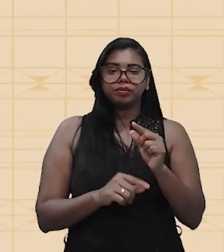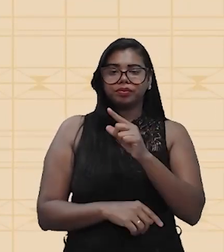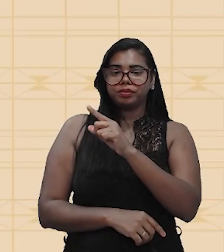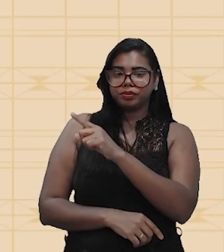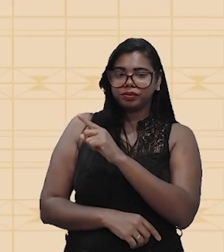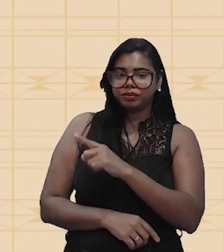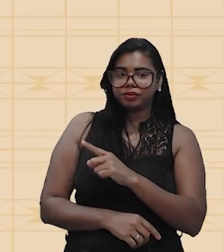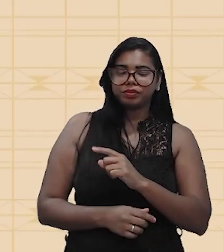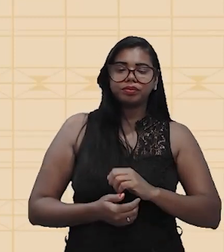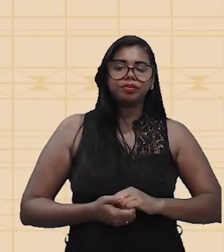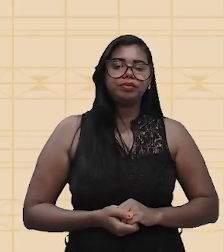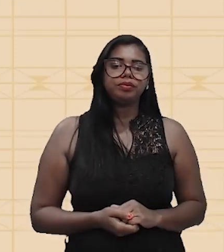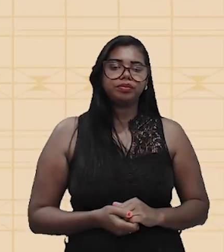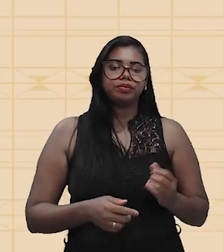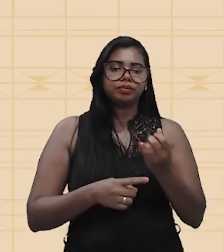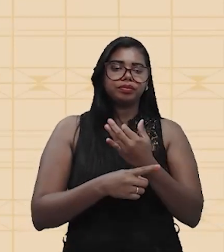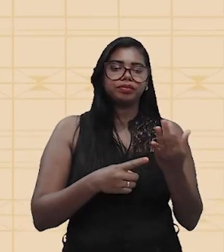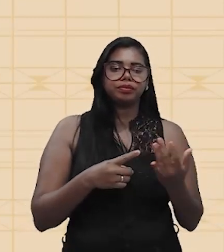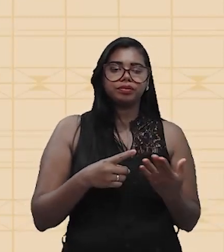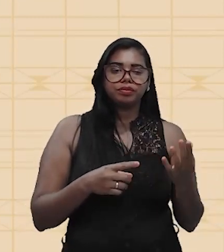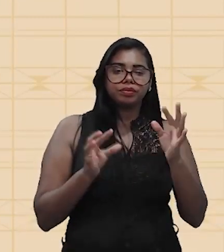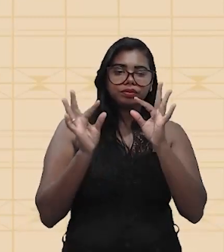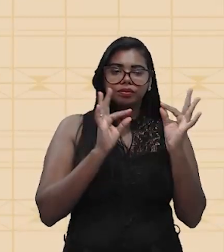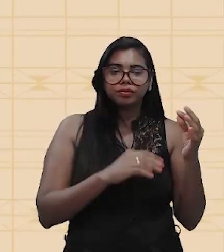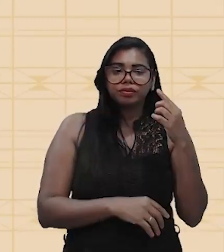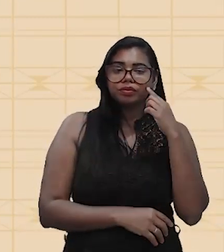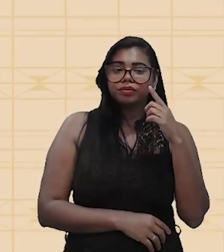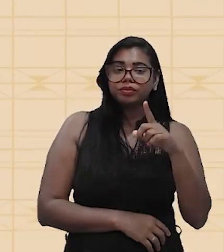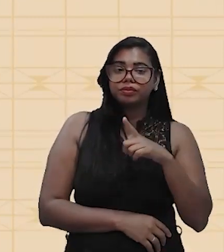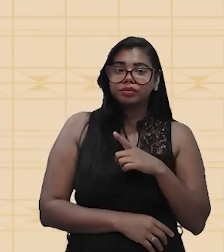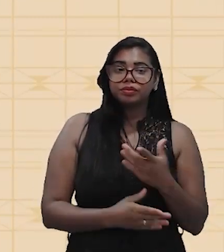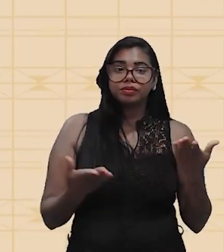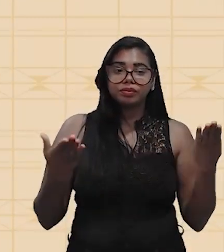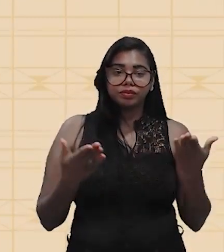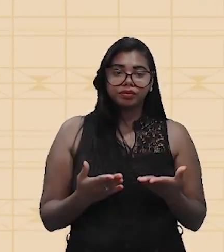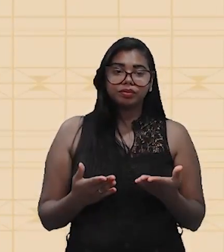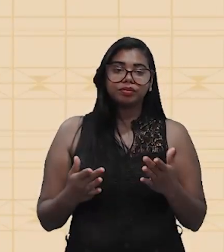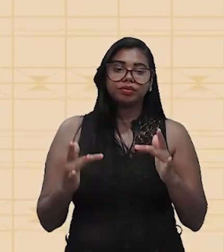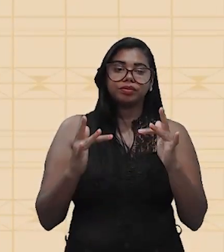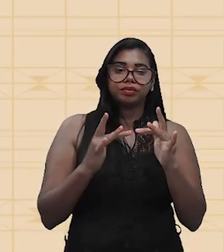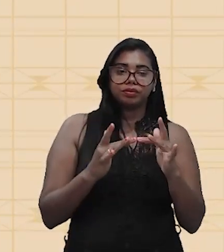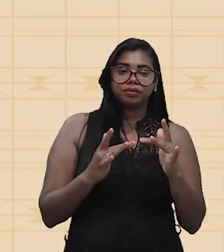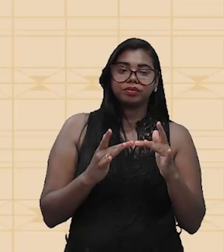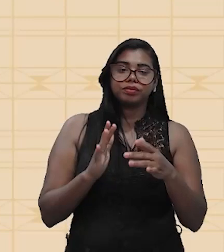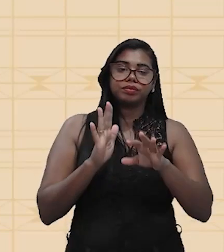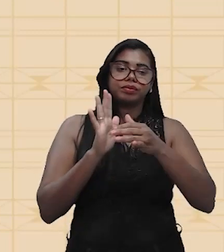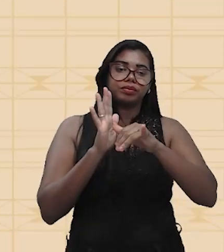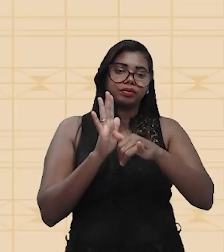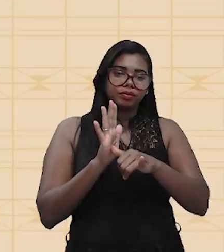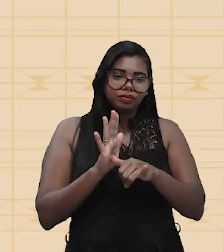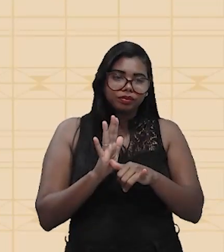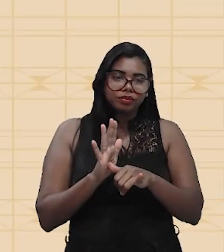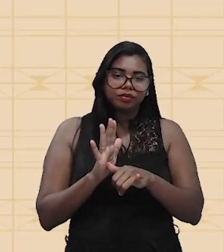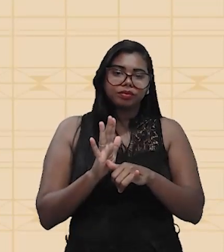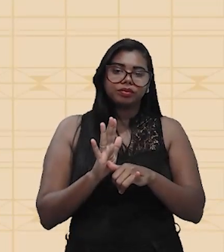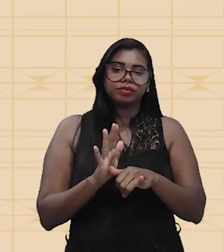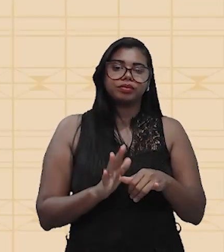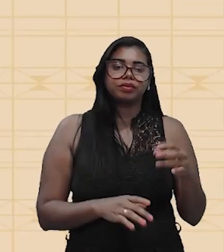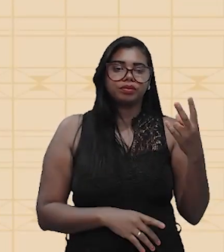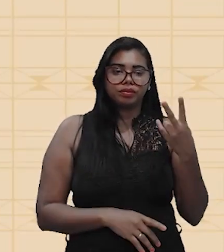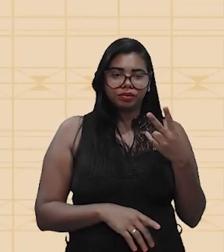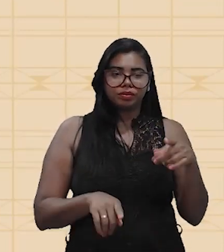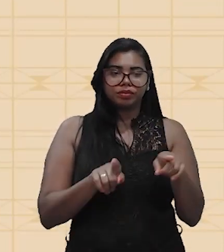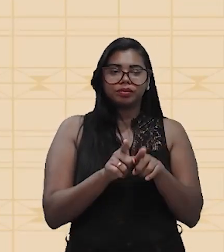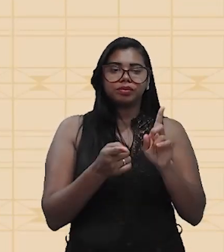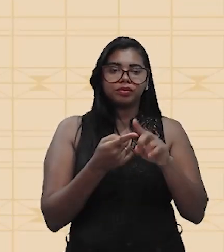vocês estão vendo. Então, vejam que nós temos uma relação entre o resistor da segunda situação com a